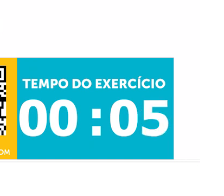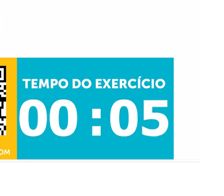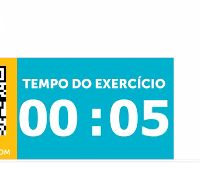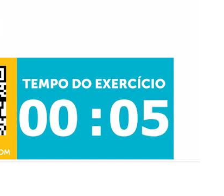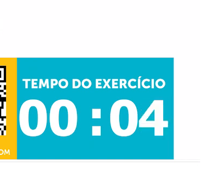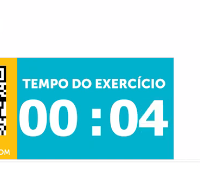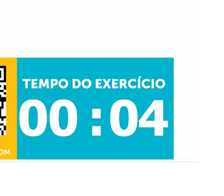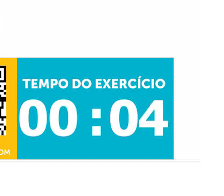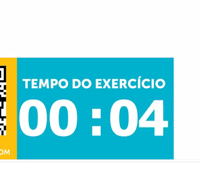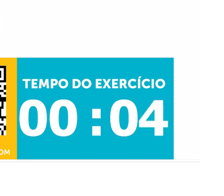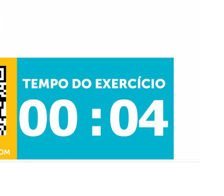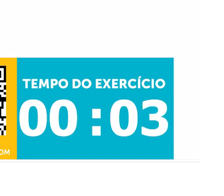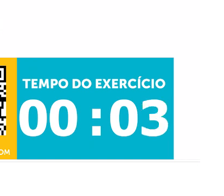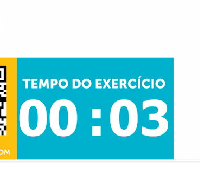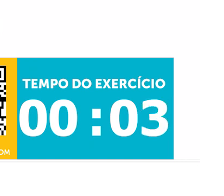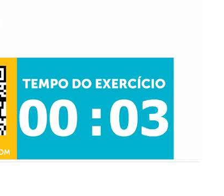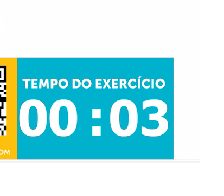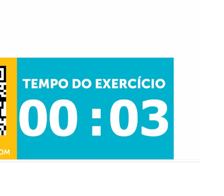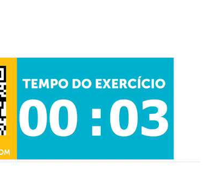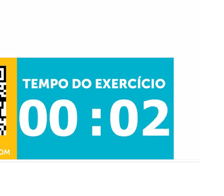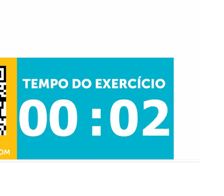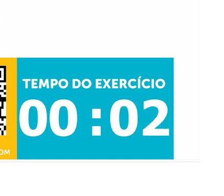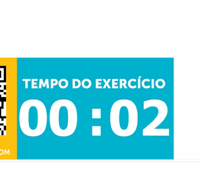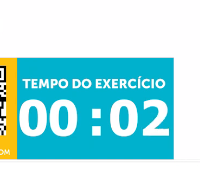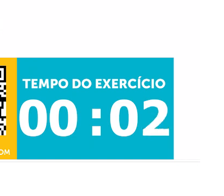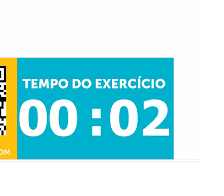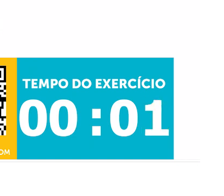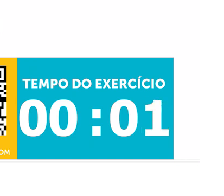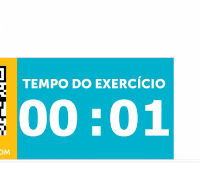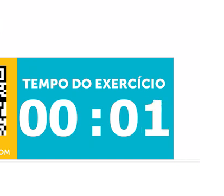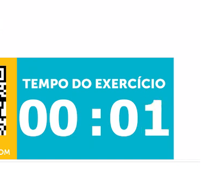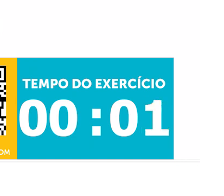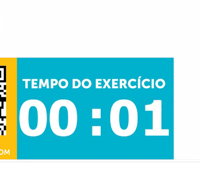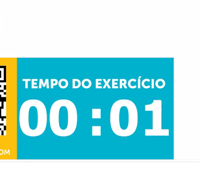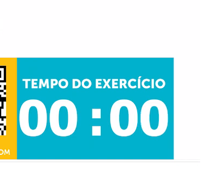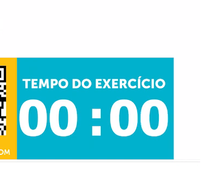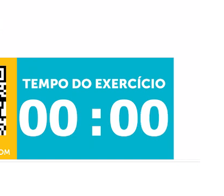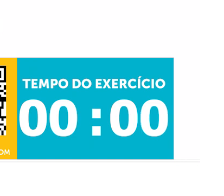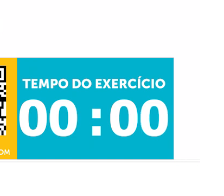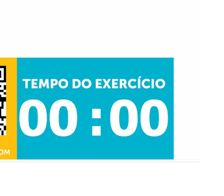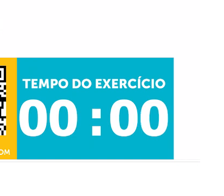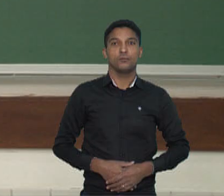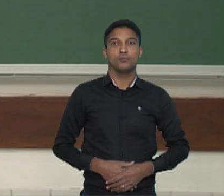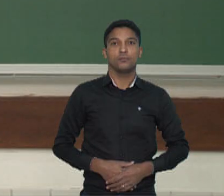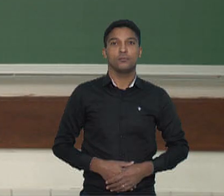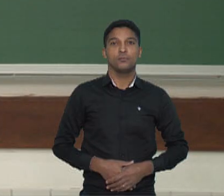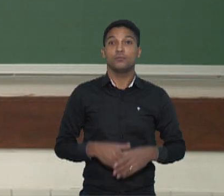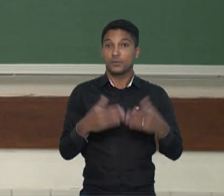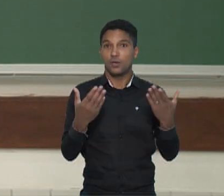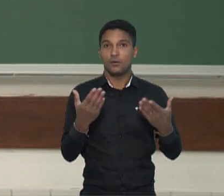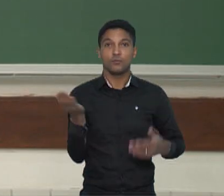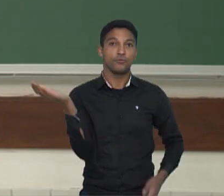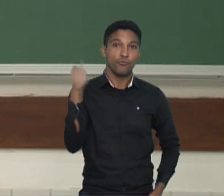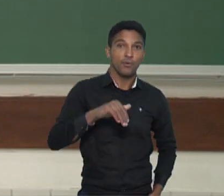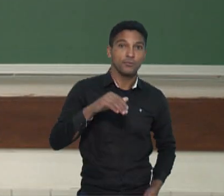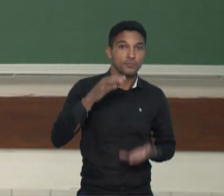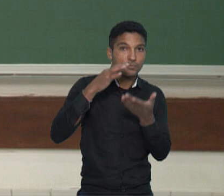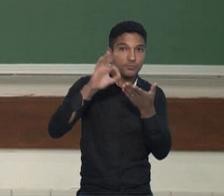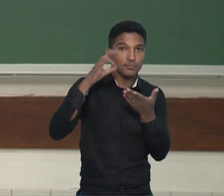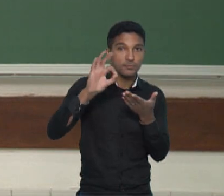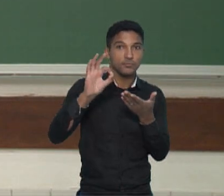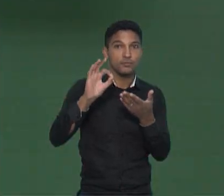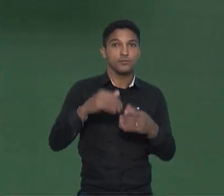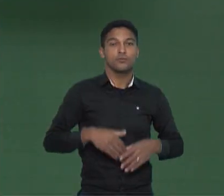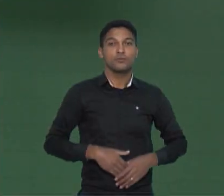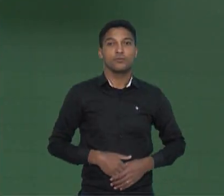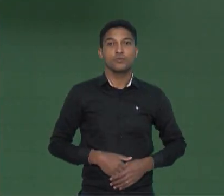Identificou o que a letra A é, de classe gramatical, e que tipo de objeto? Vamos para a correção,